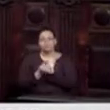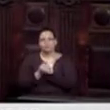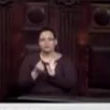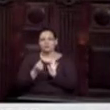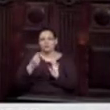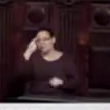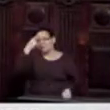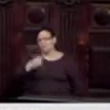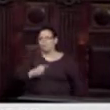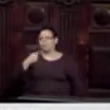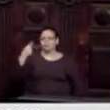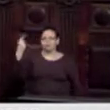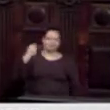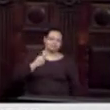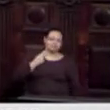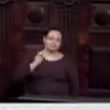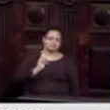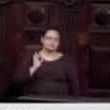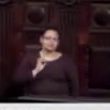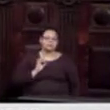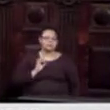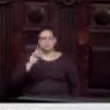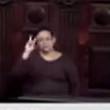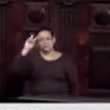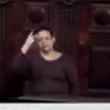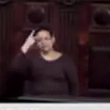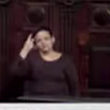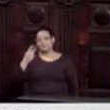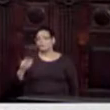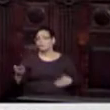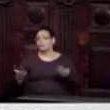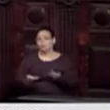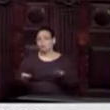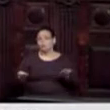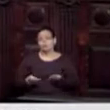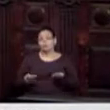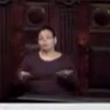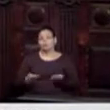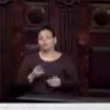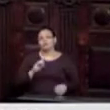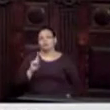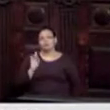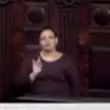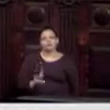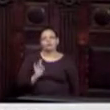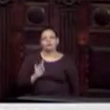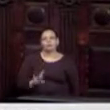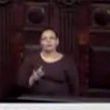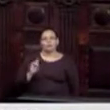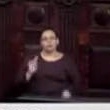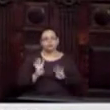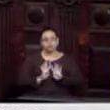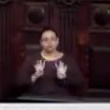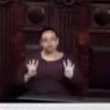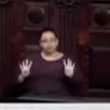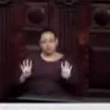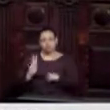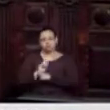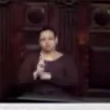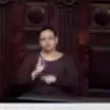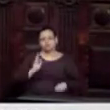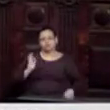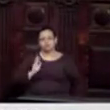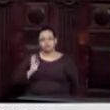cima. E estranho, porque agora não é apenas o batalhão de choque, as forças de